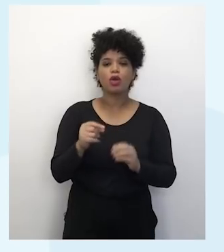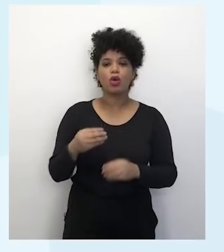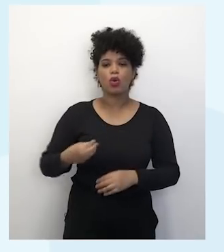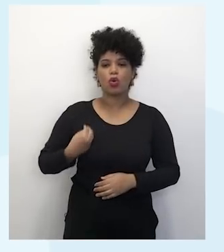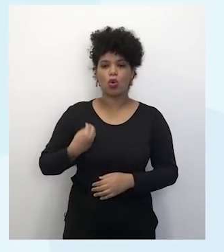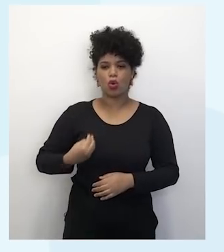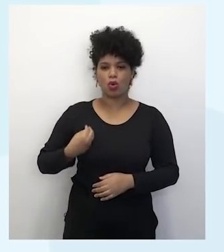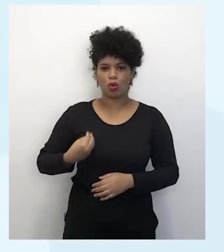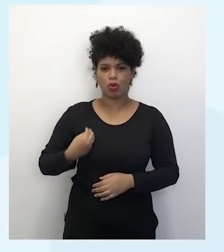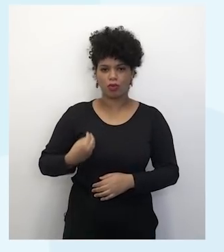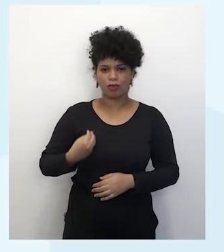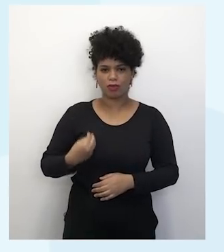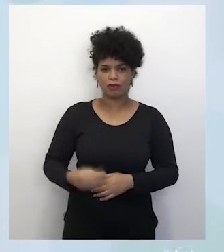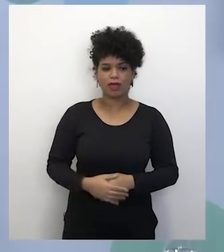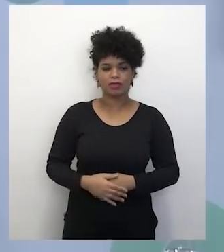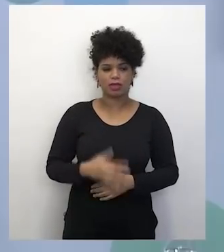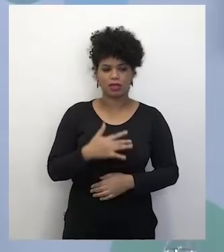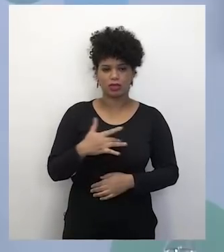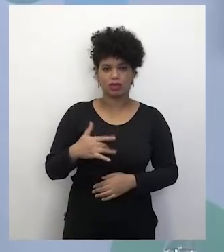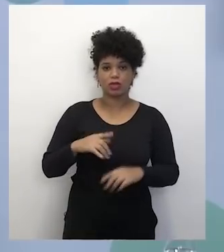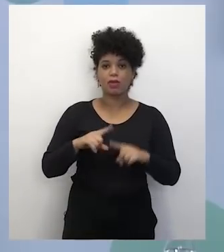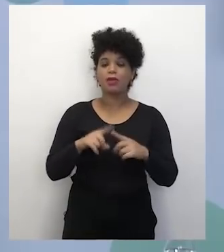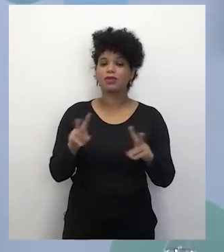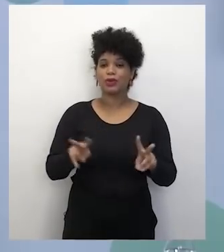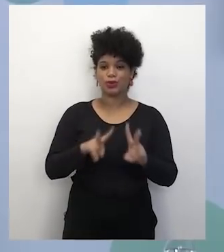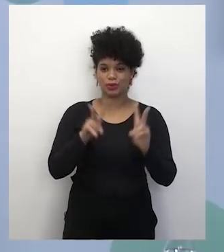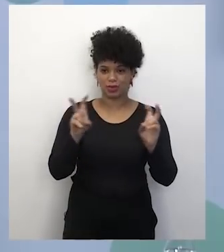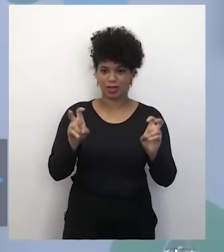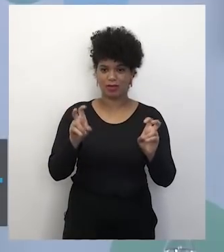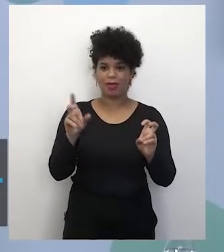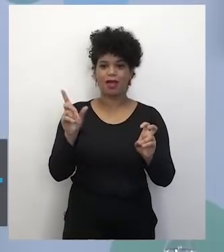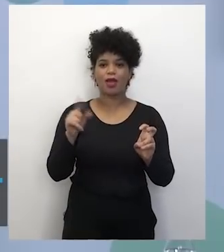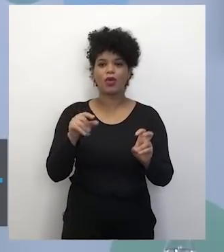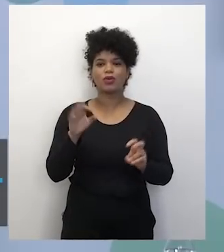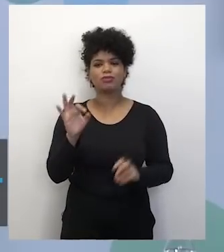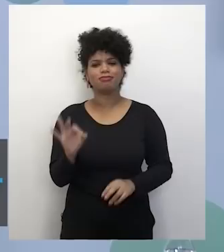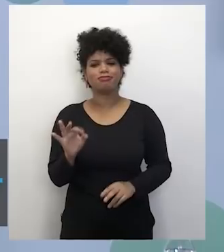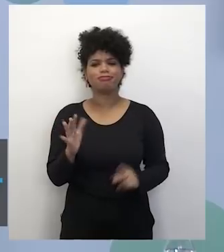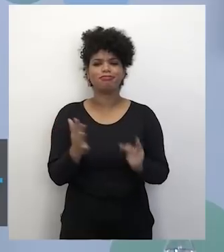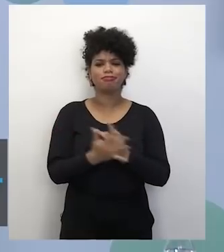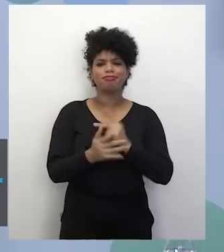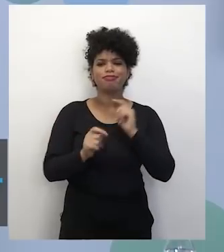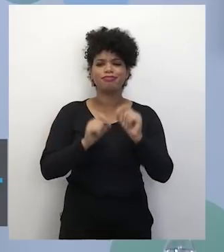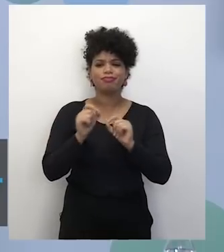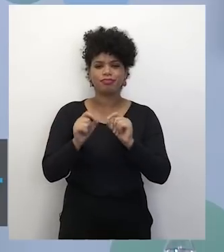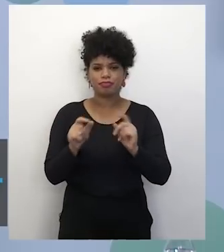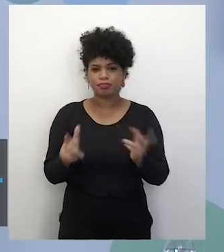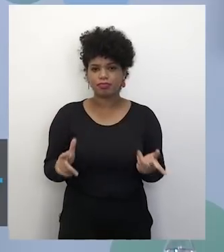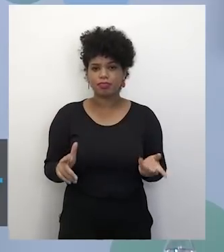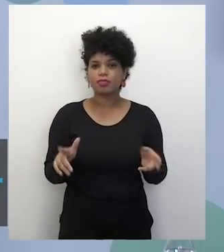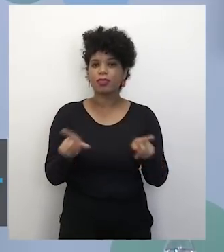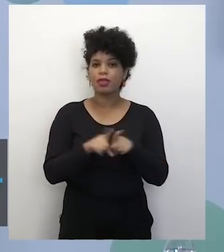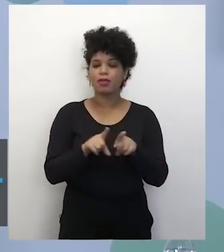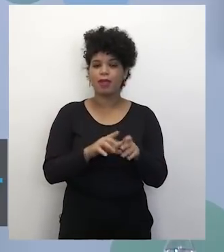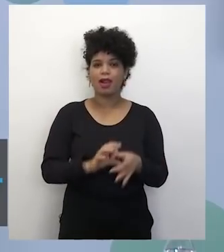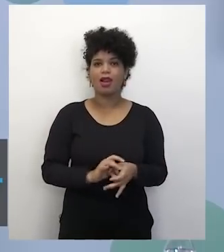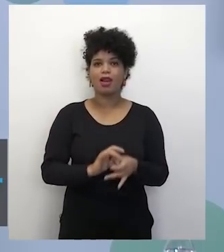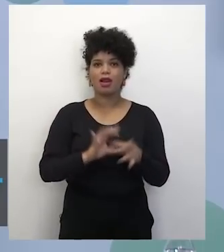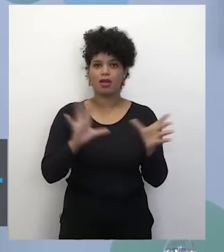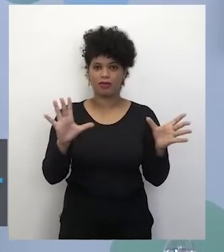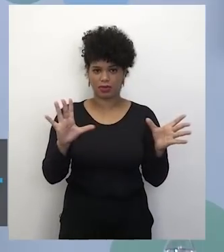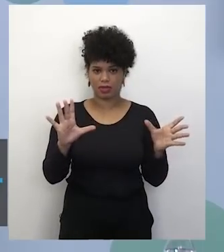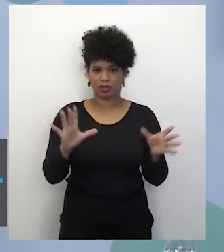convivência saudável. Não é à toa que o tema da aula tem a ver com certo e errado e também com liberdade.